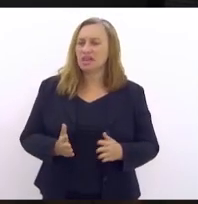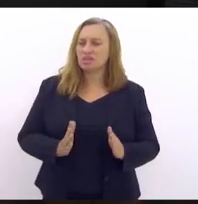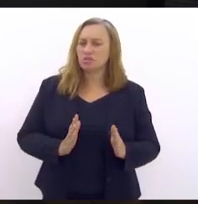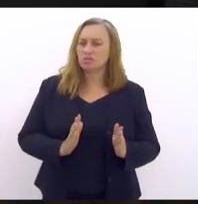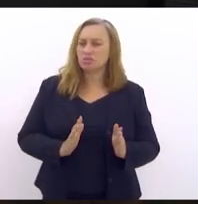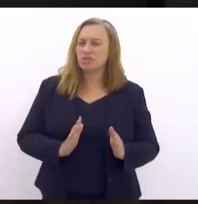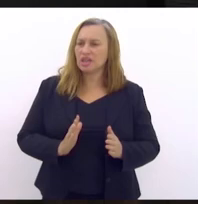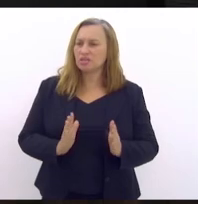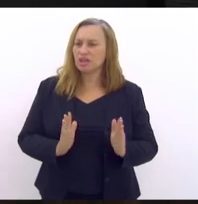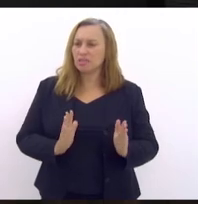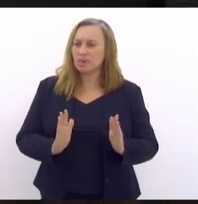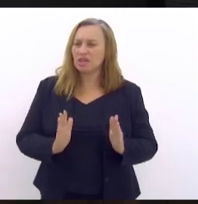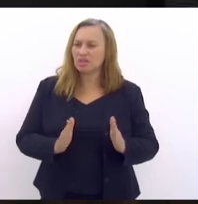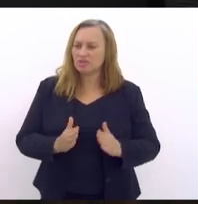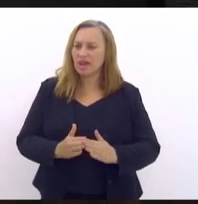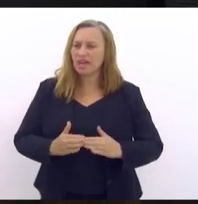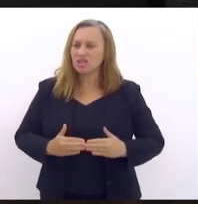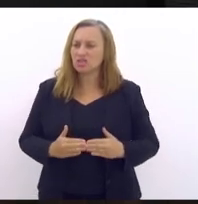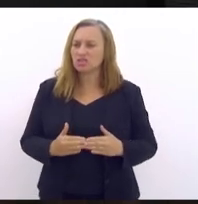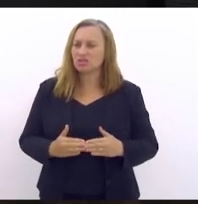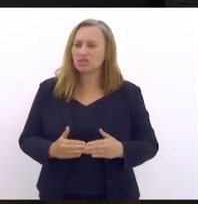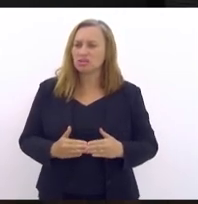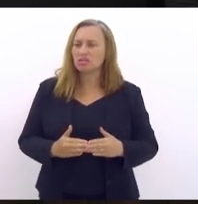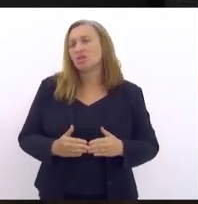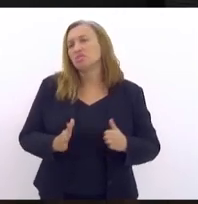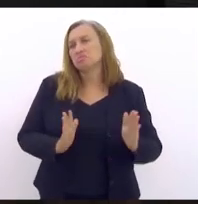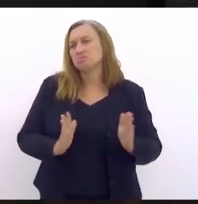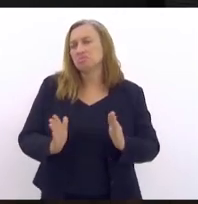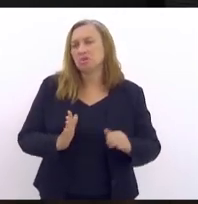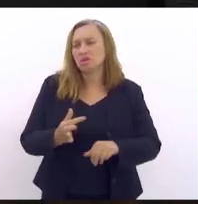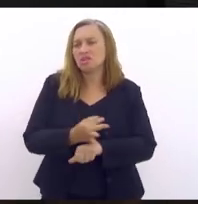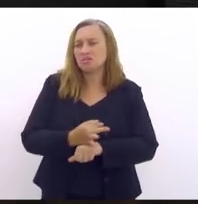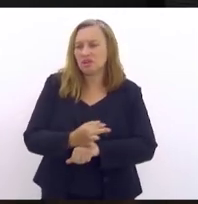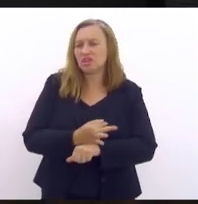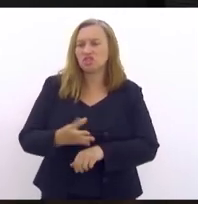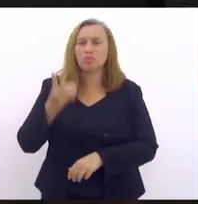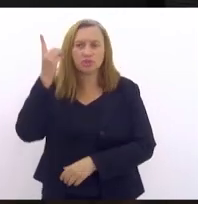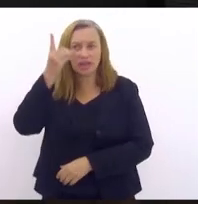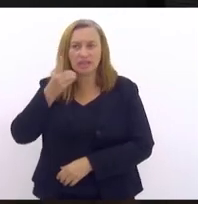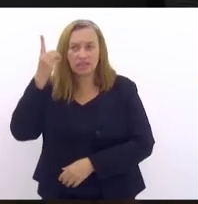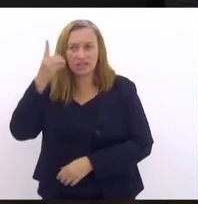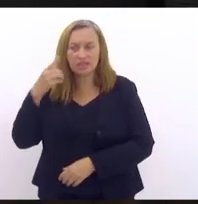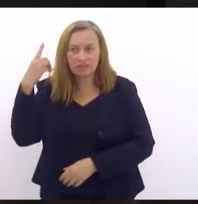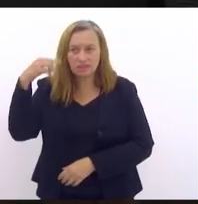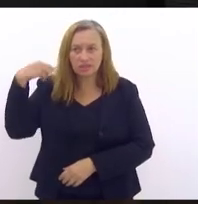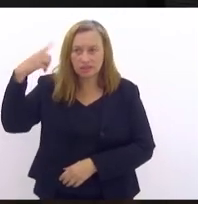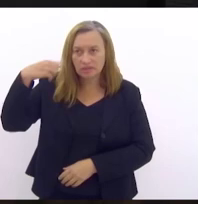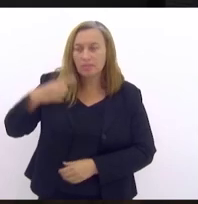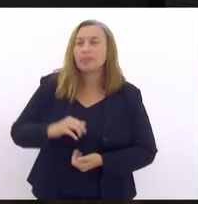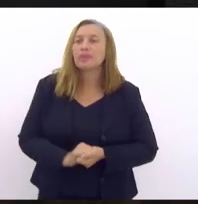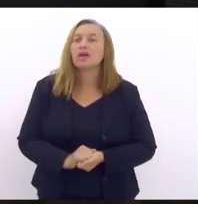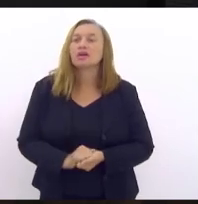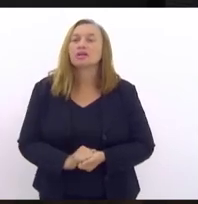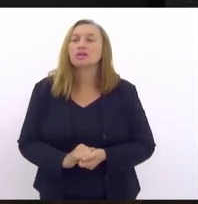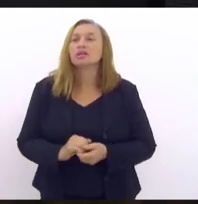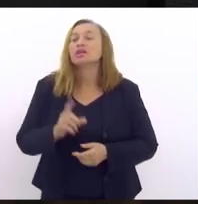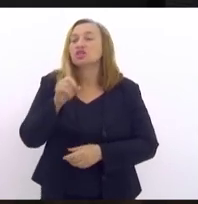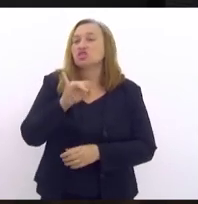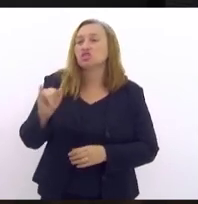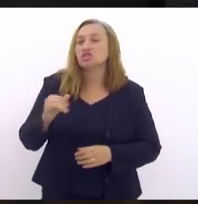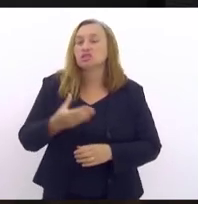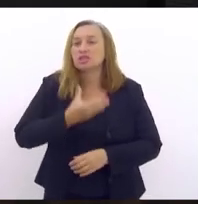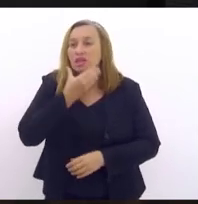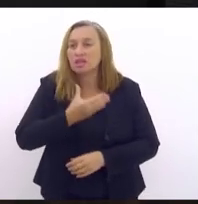dúvida, deputado Átila, aconteça o que for, nesse prenúncio aí de festas, de festividades de Natal, de Ano Novo, deputado